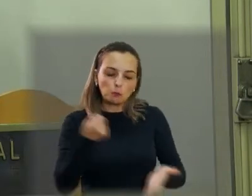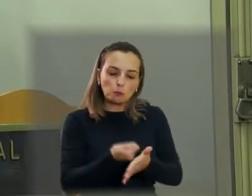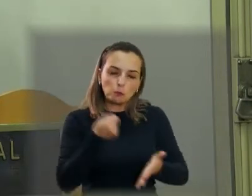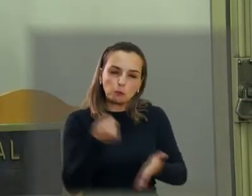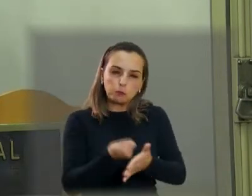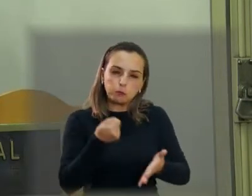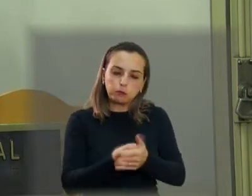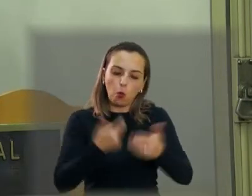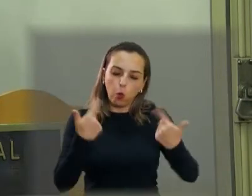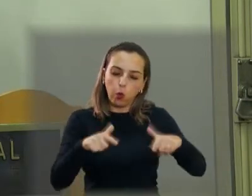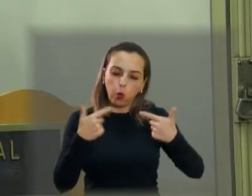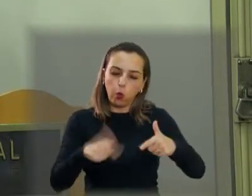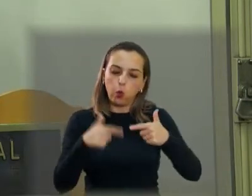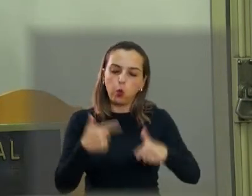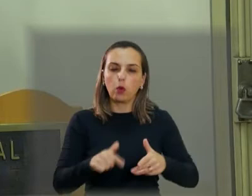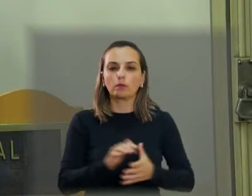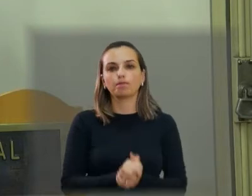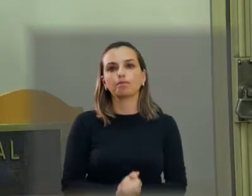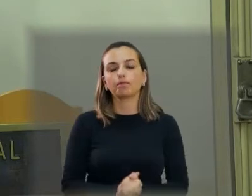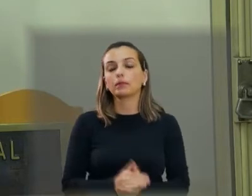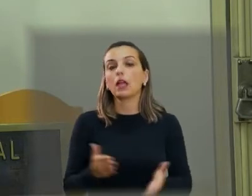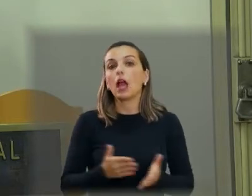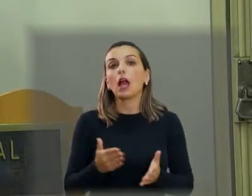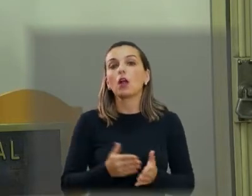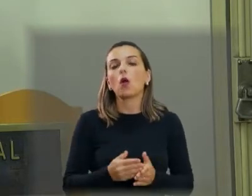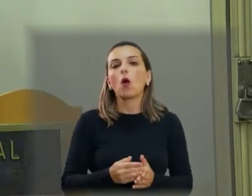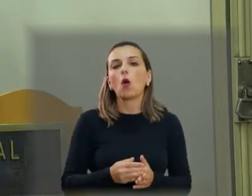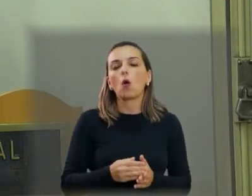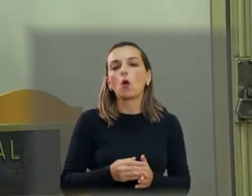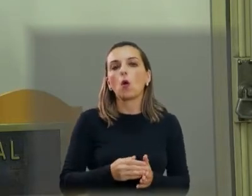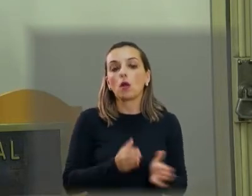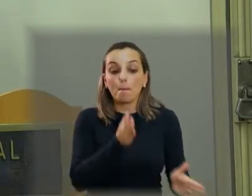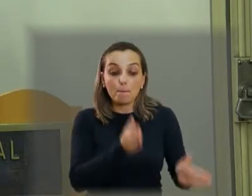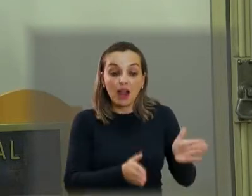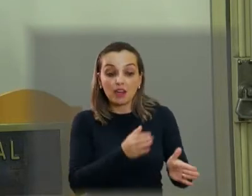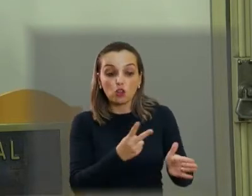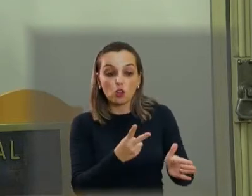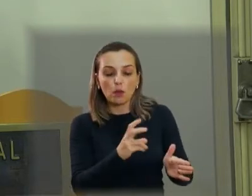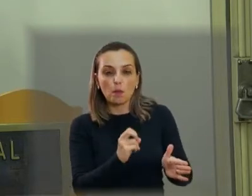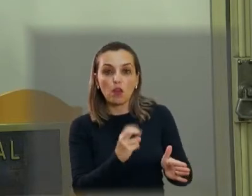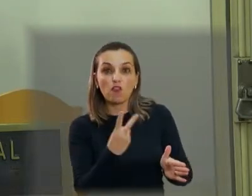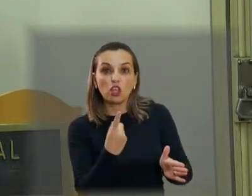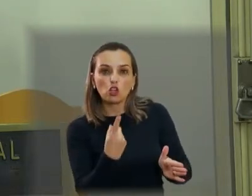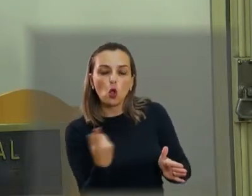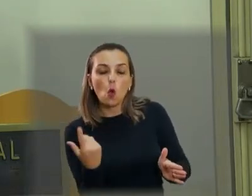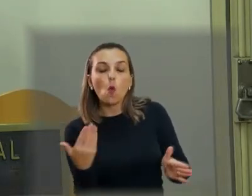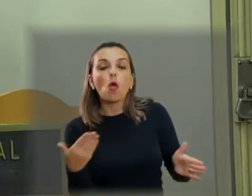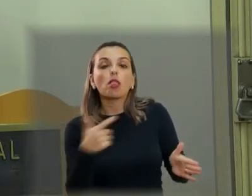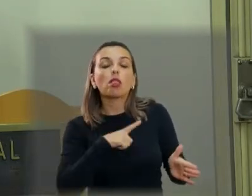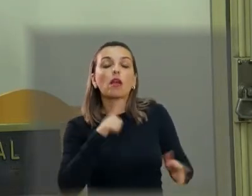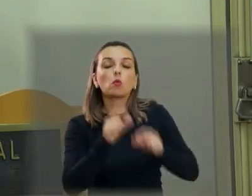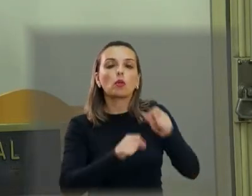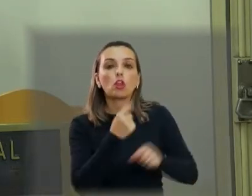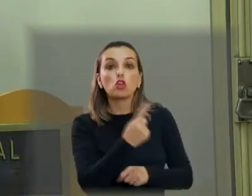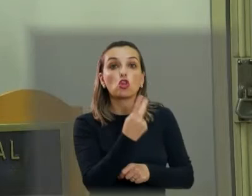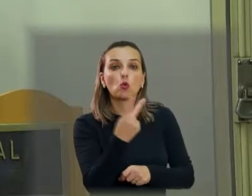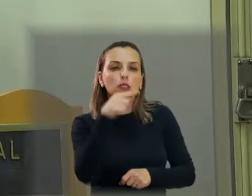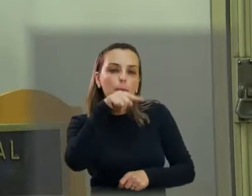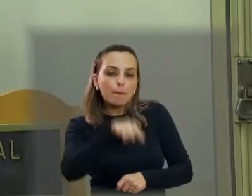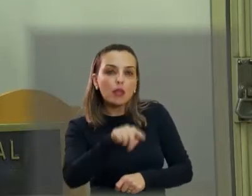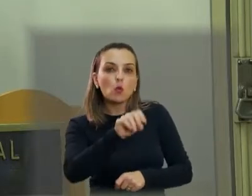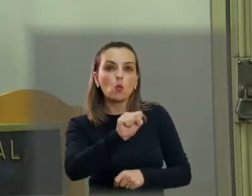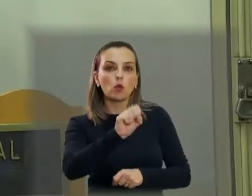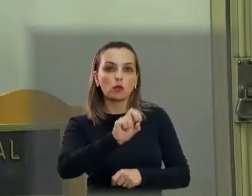o que acontece nesses primeiros 49 dias de 2021 é que hoje a gente já tem